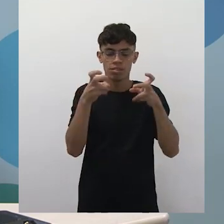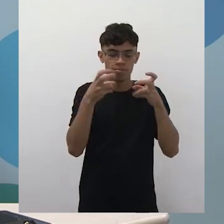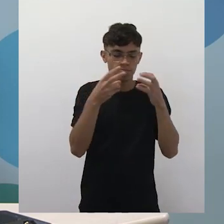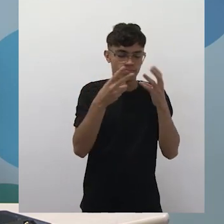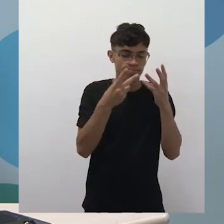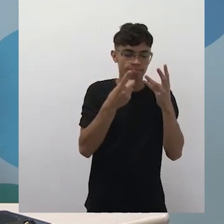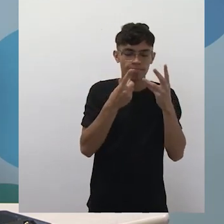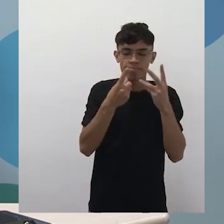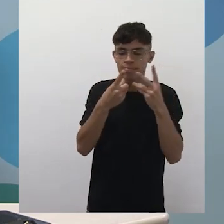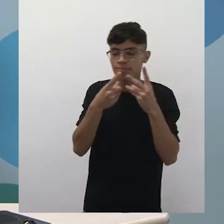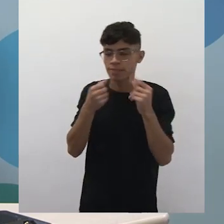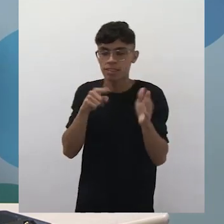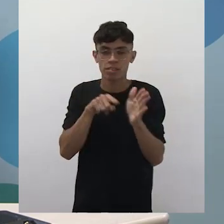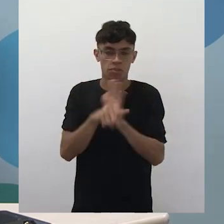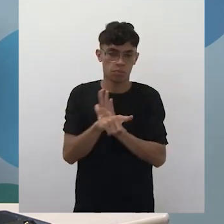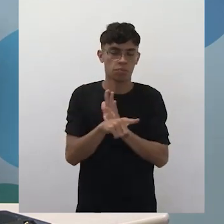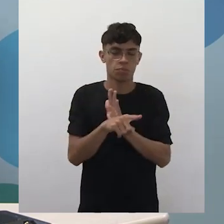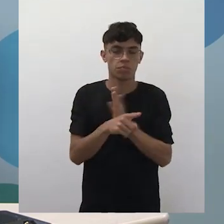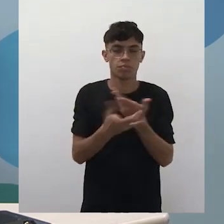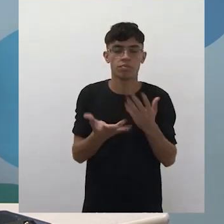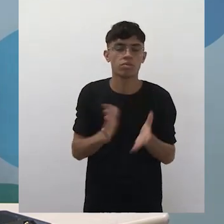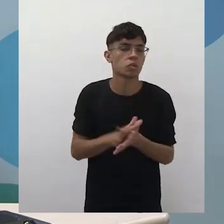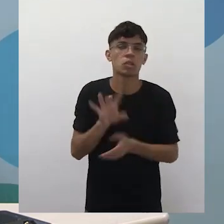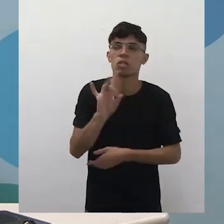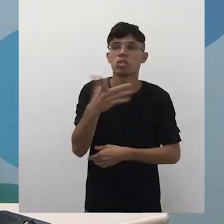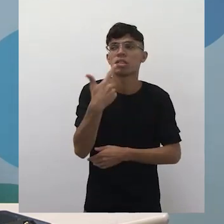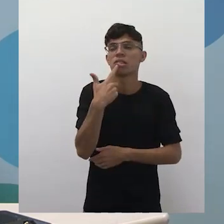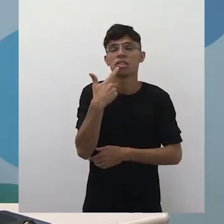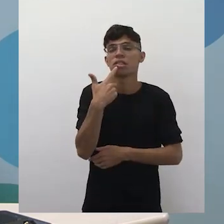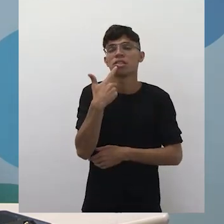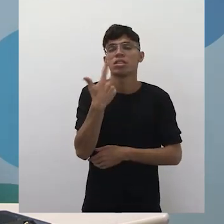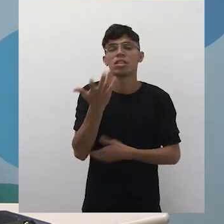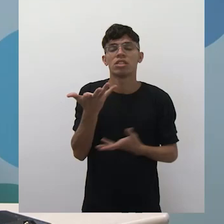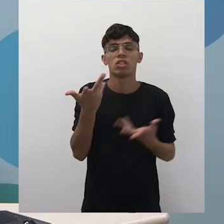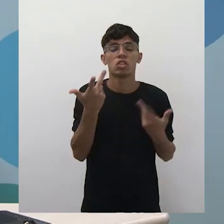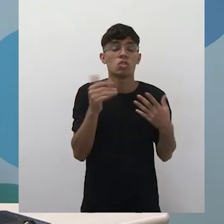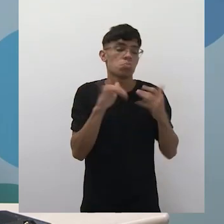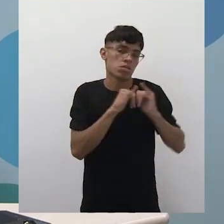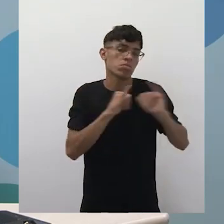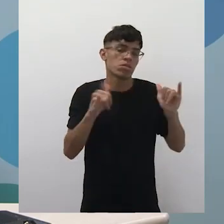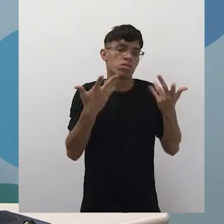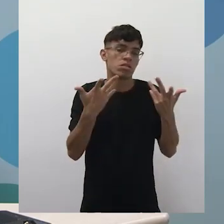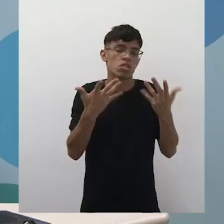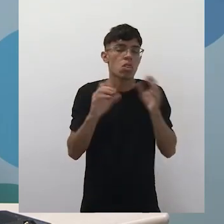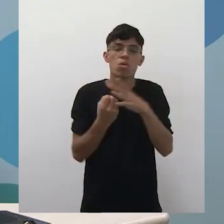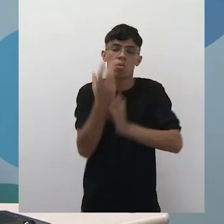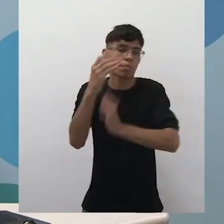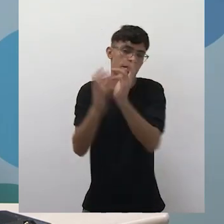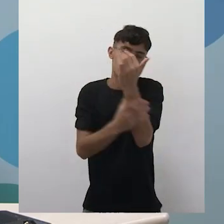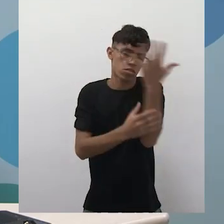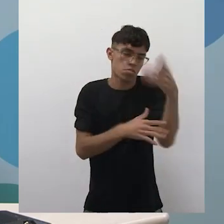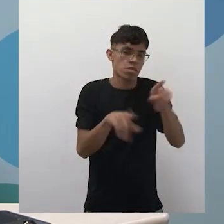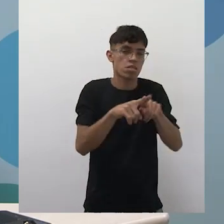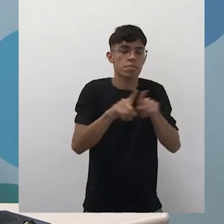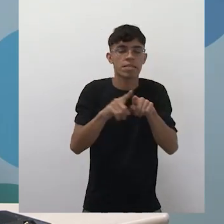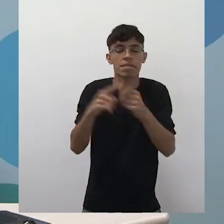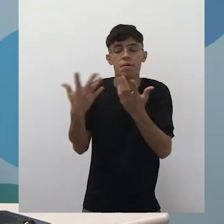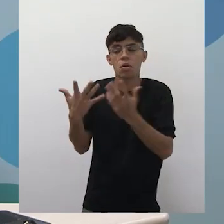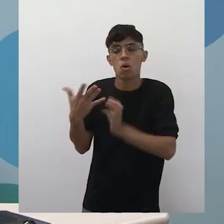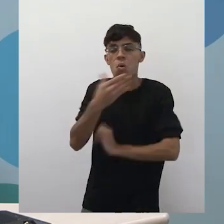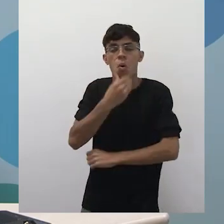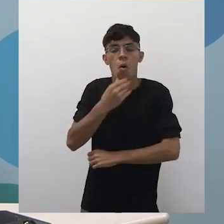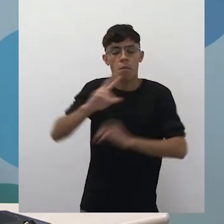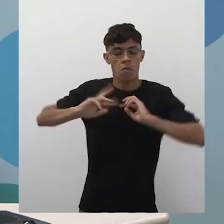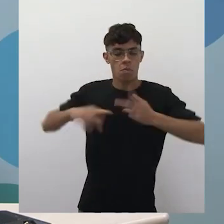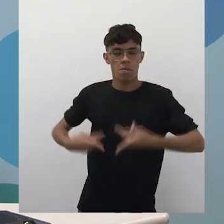interdisciplinar. Tá? Que não é só a questão destacamos, não é só a questão ambiental, mas também a questão da interferência humana na